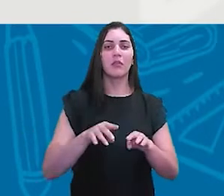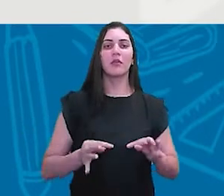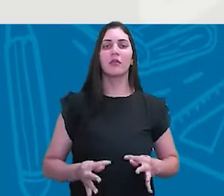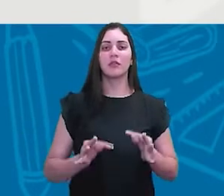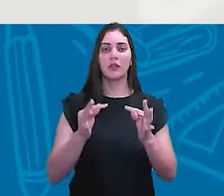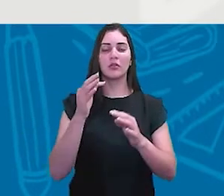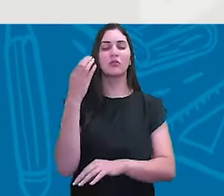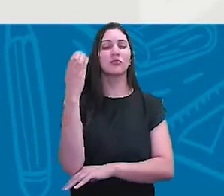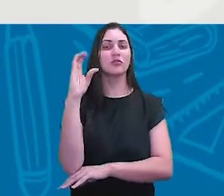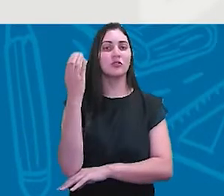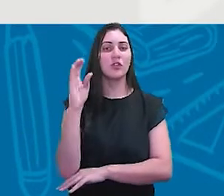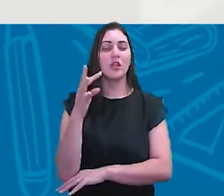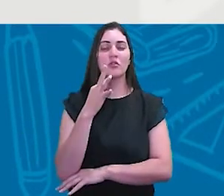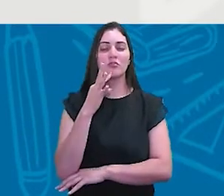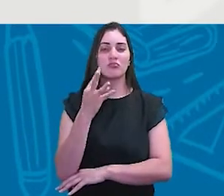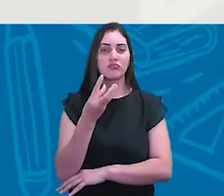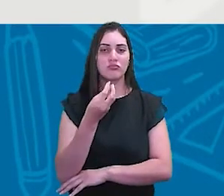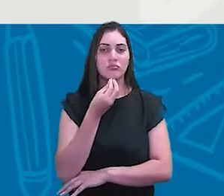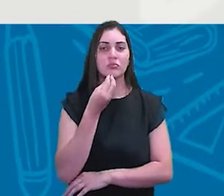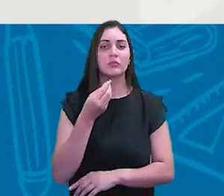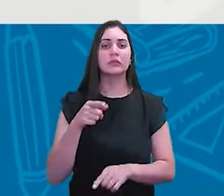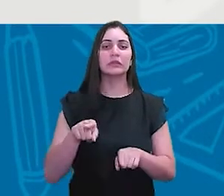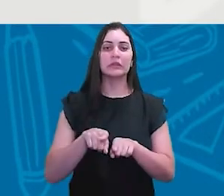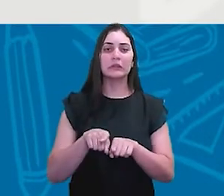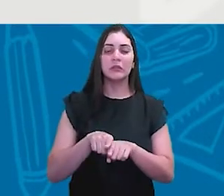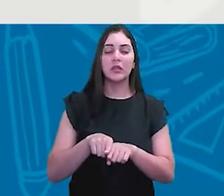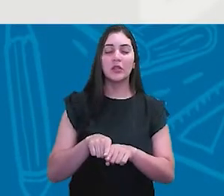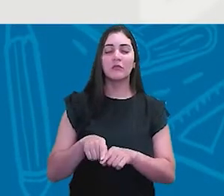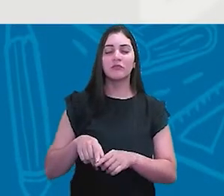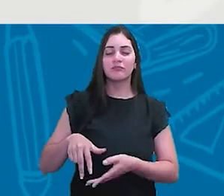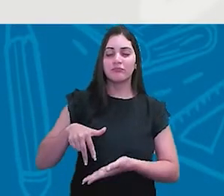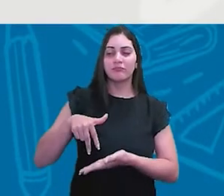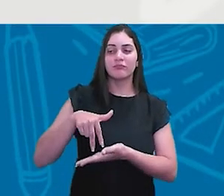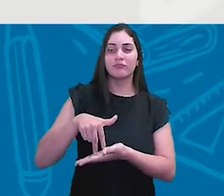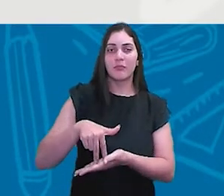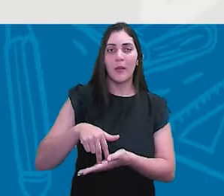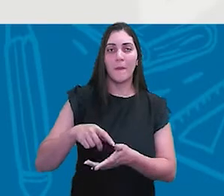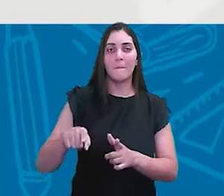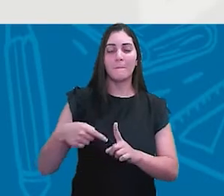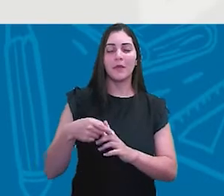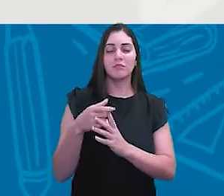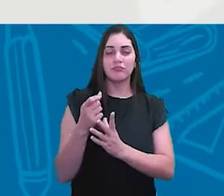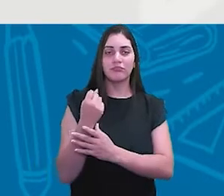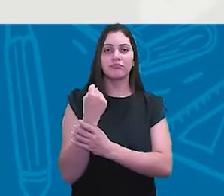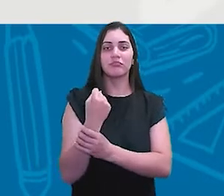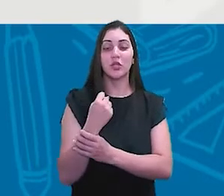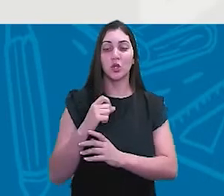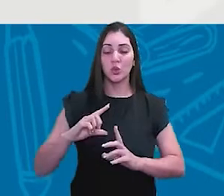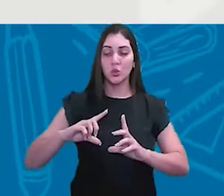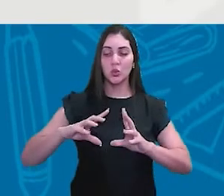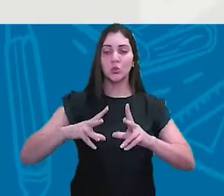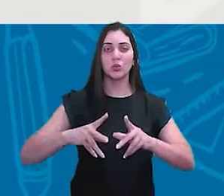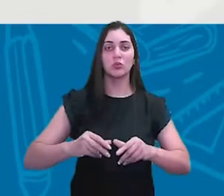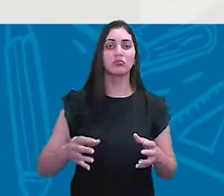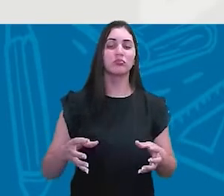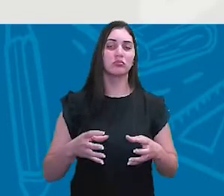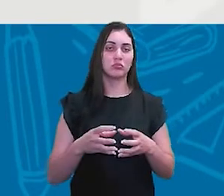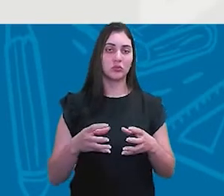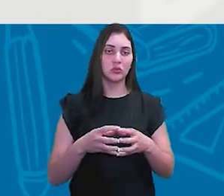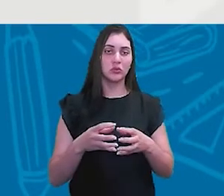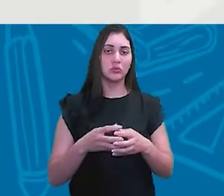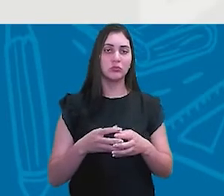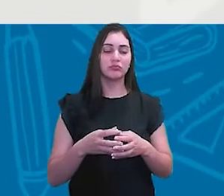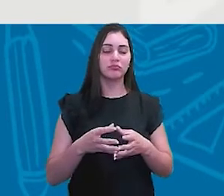ciência, conhecimento. Então, eles vão atuar de uma maneira mais abrangente para que todo o bloco se